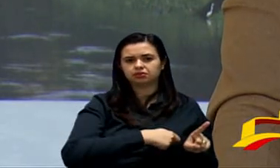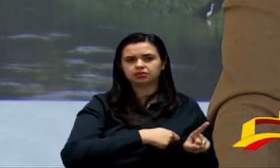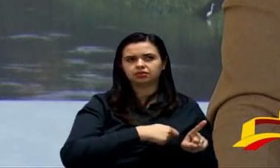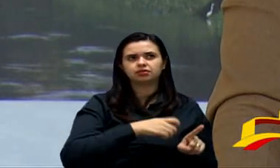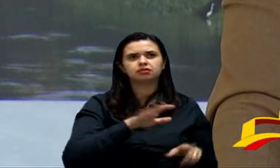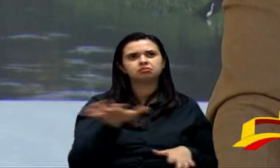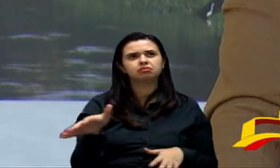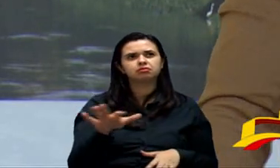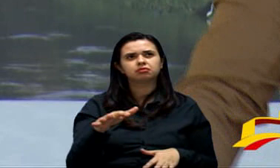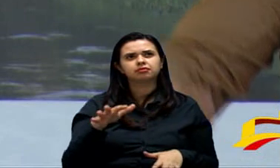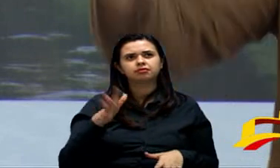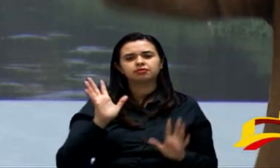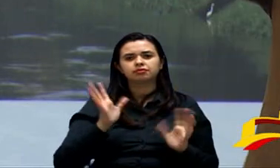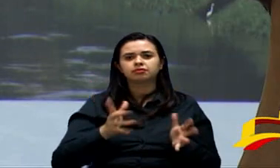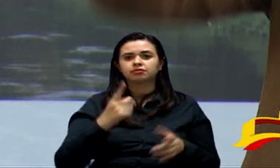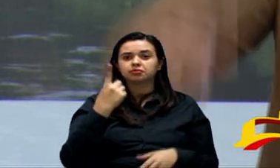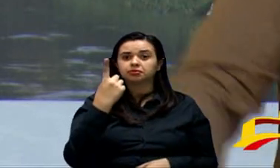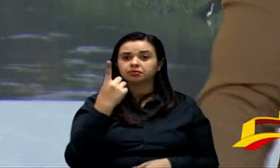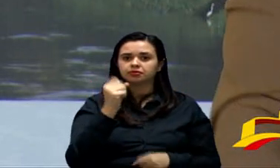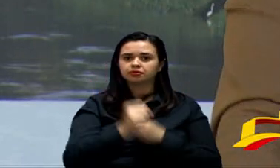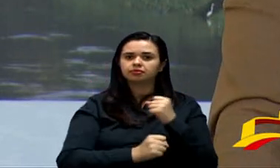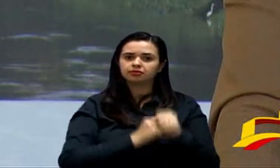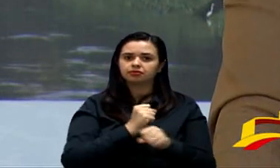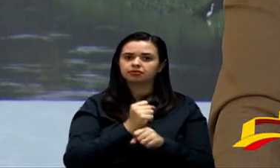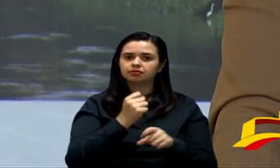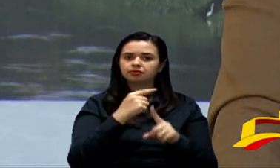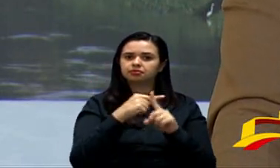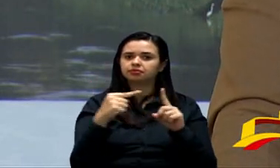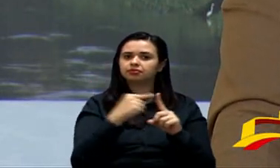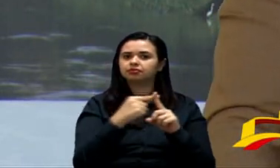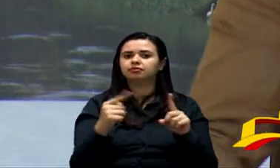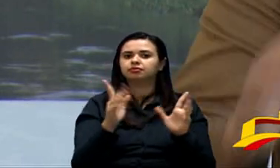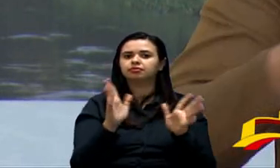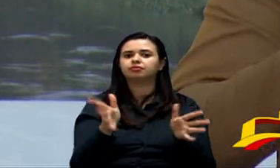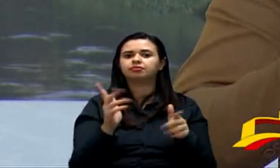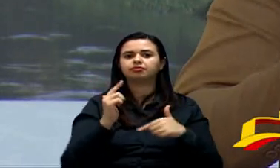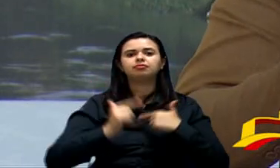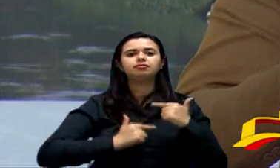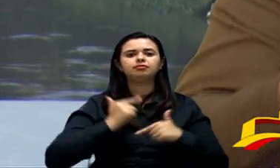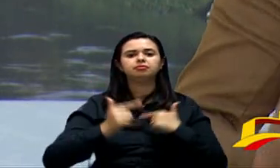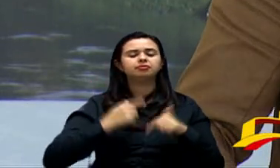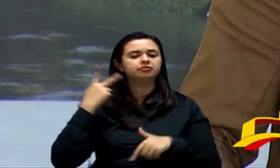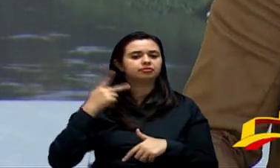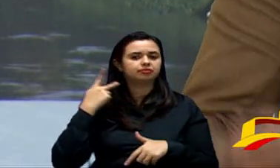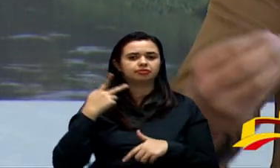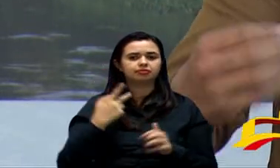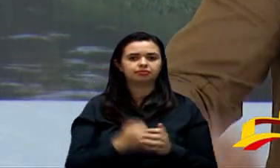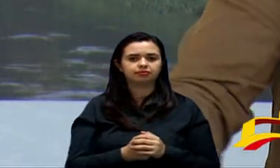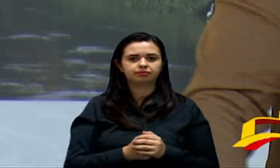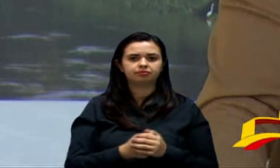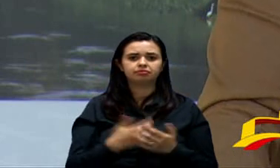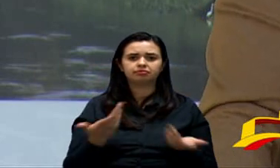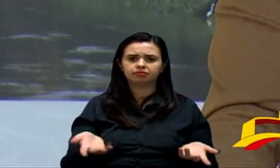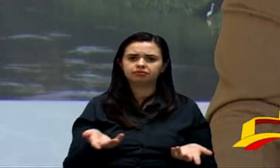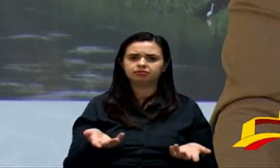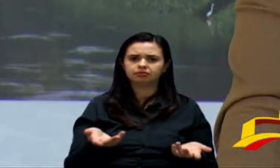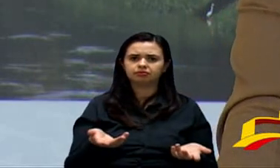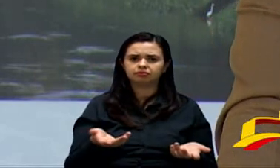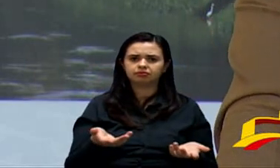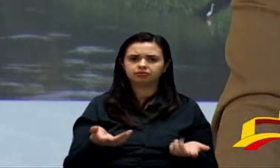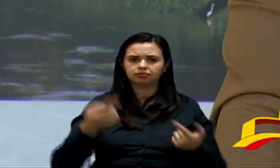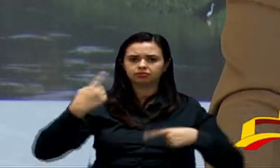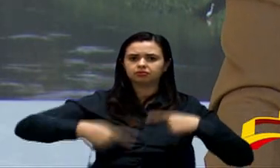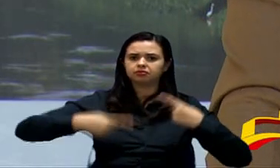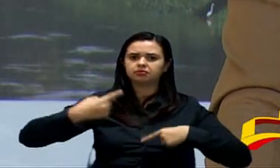quase de mandato. Então, já ultrapassei. Se for para somar a coisa que nós fazemos, então vamos debater a quantidade de proposições aqui,